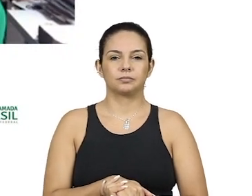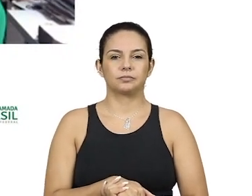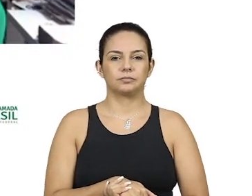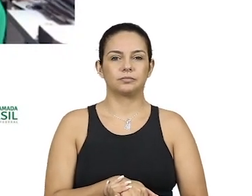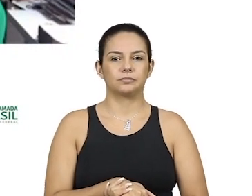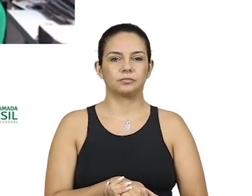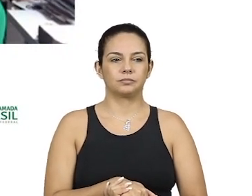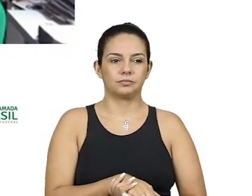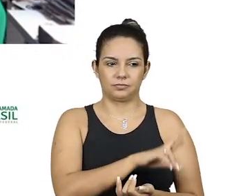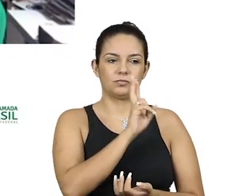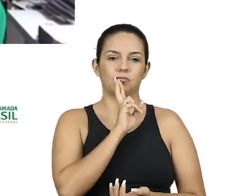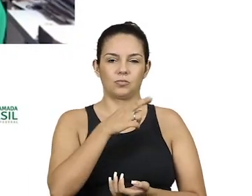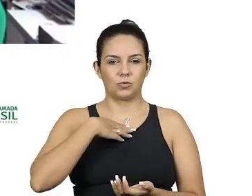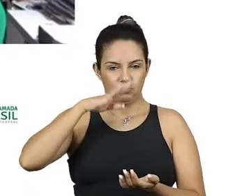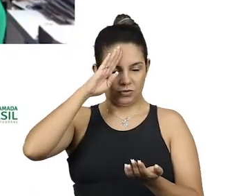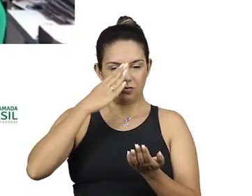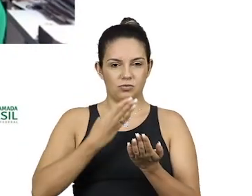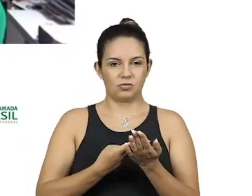Eu acredito,